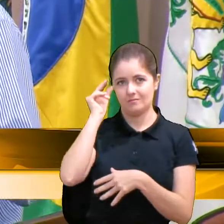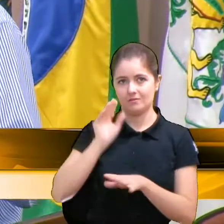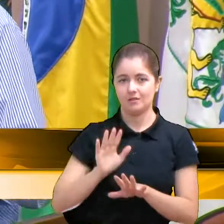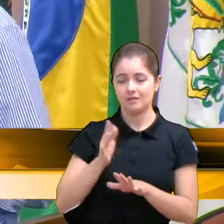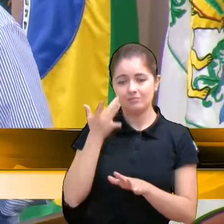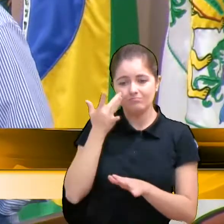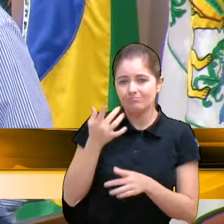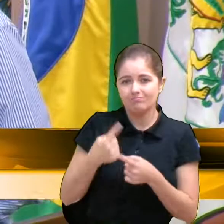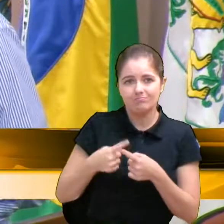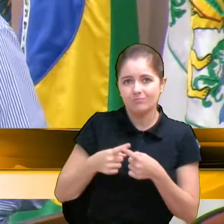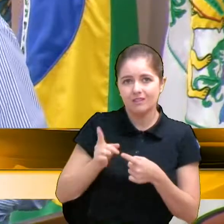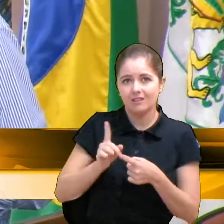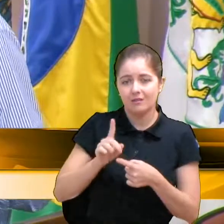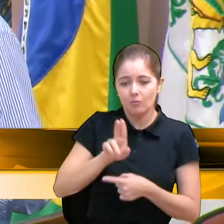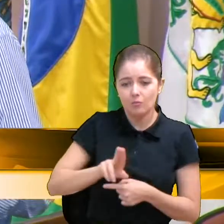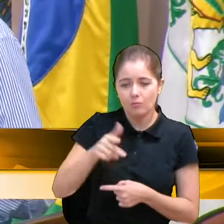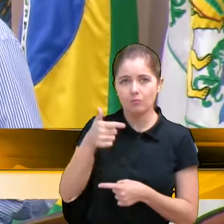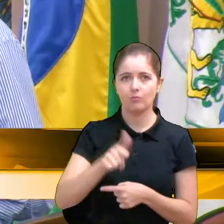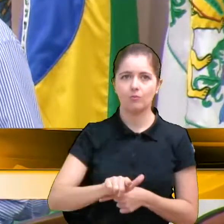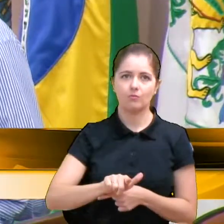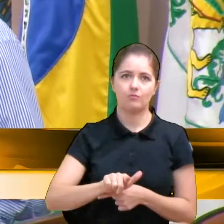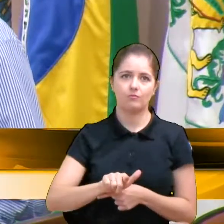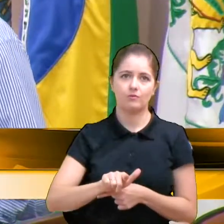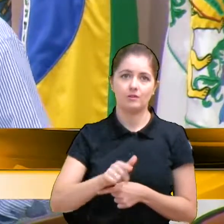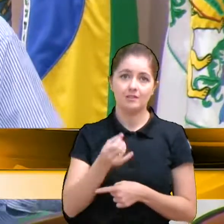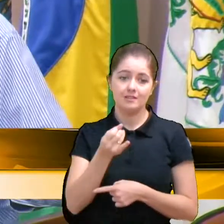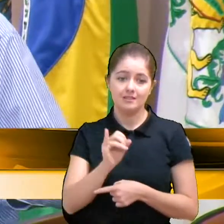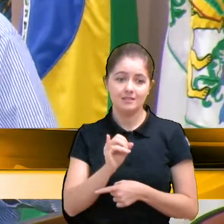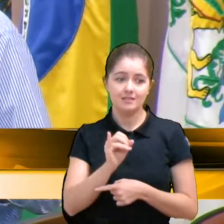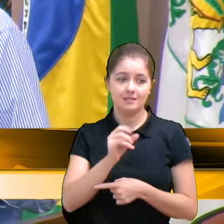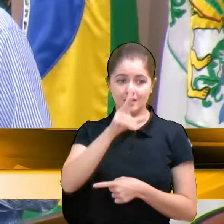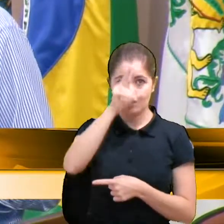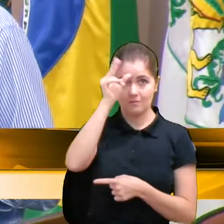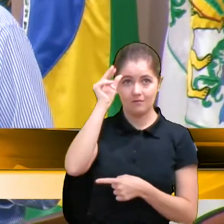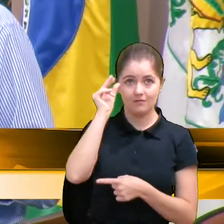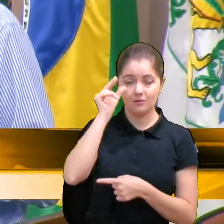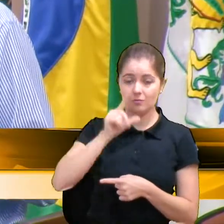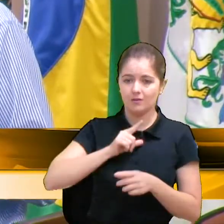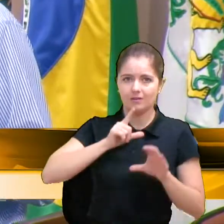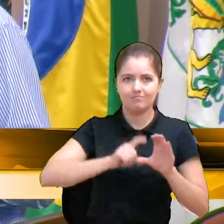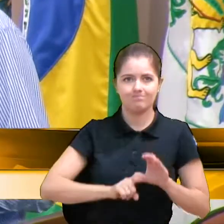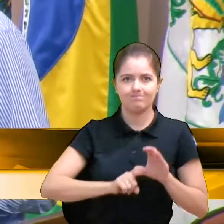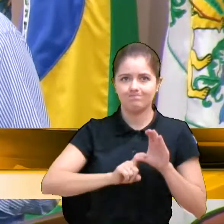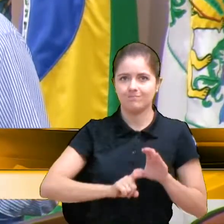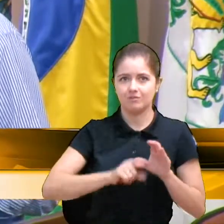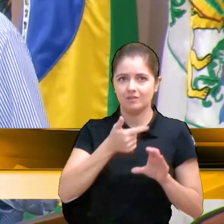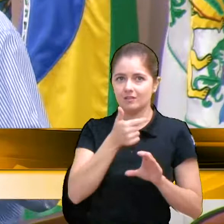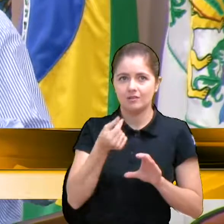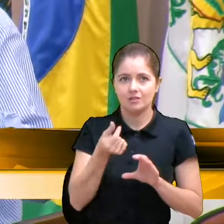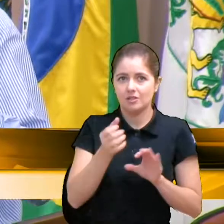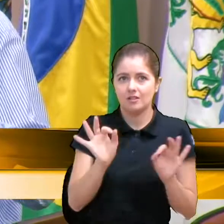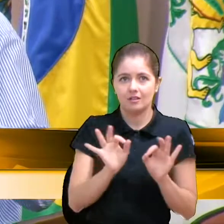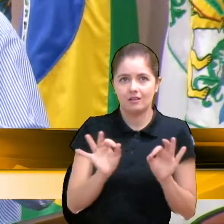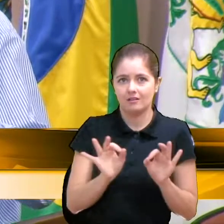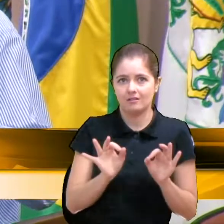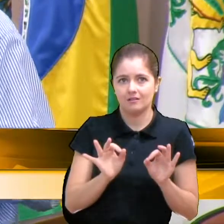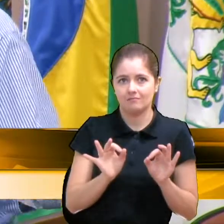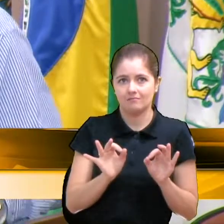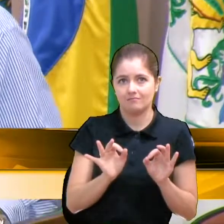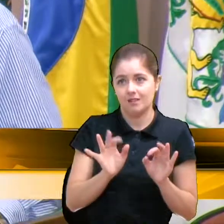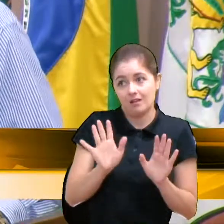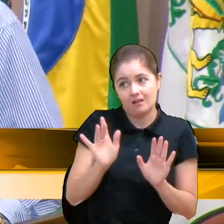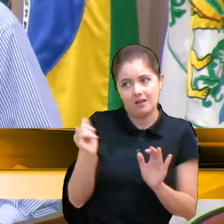que não se adota essa medida, já que a prefeitura está com um balaio de dívidas e não tem dinheiro para nada, dizem.